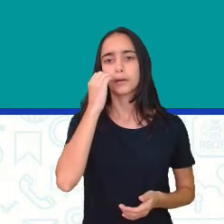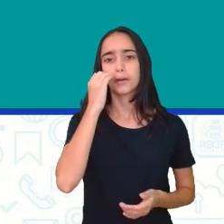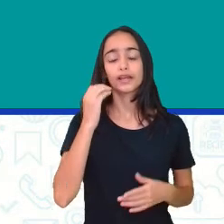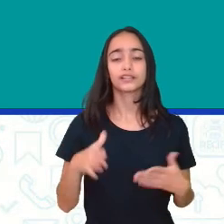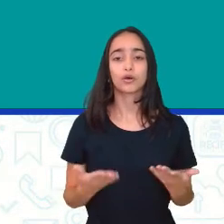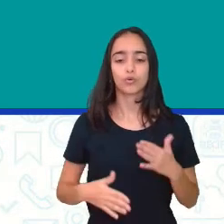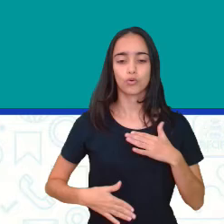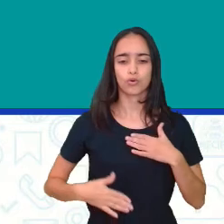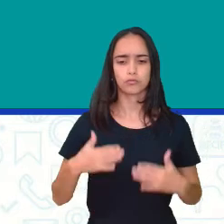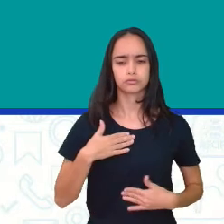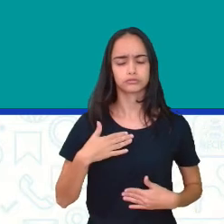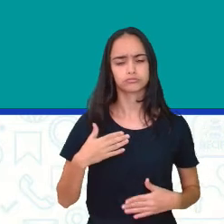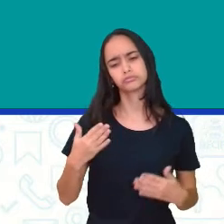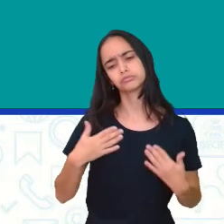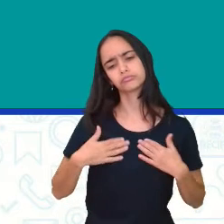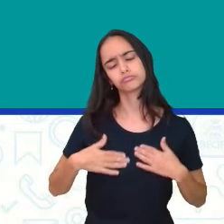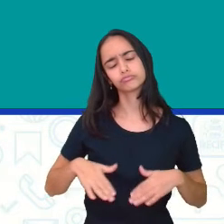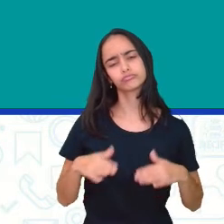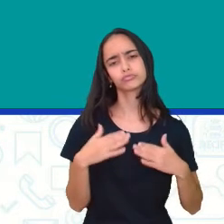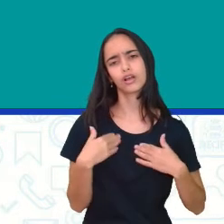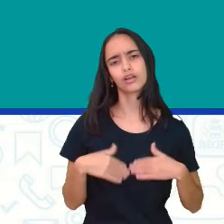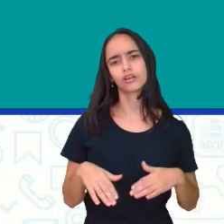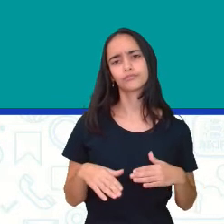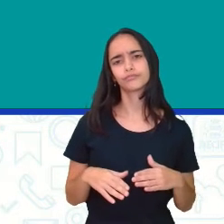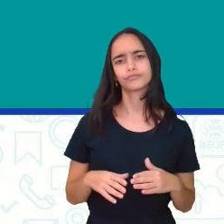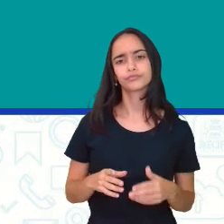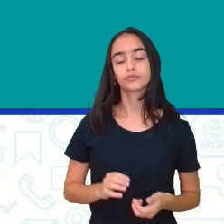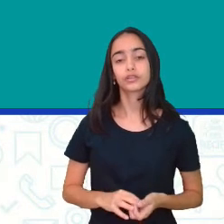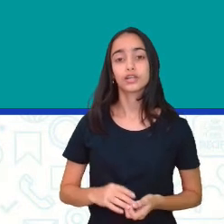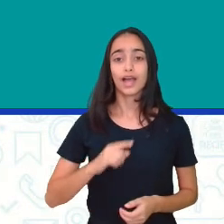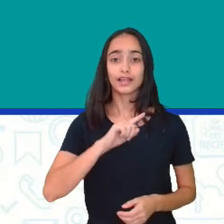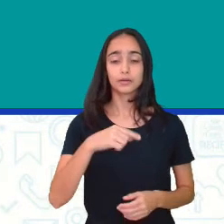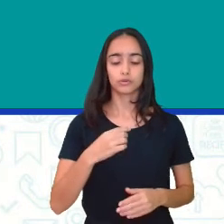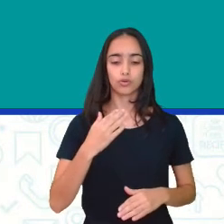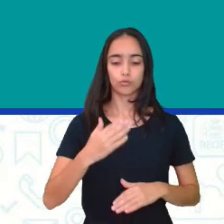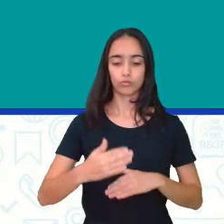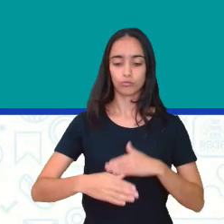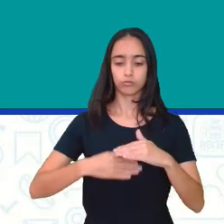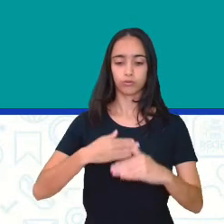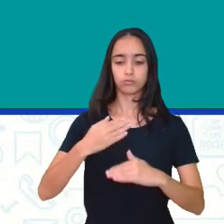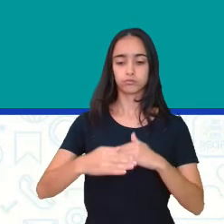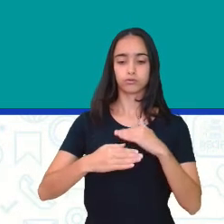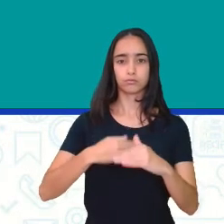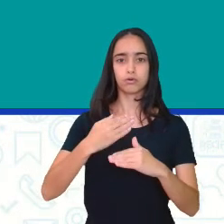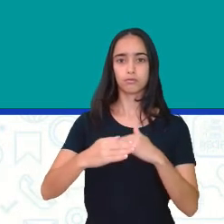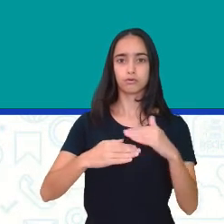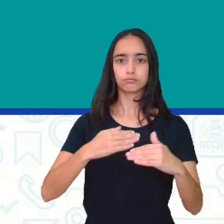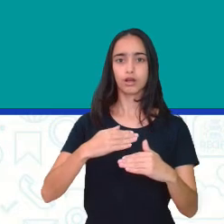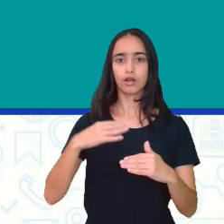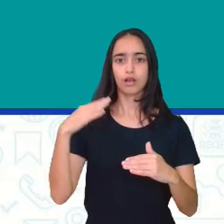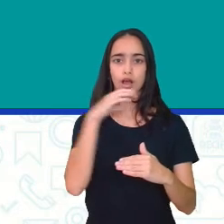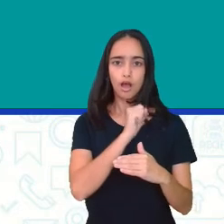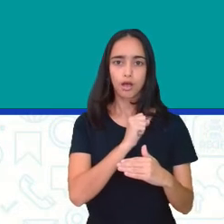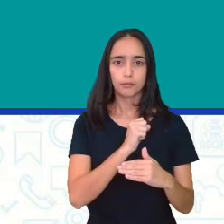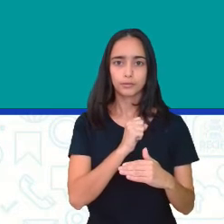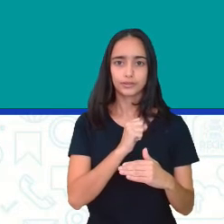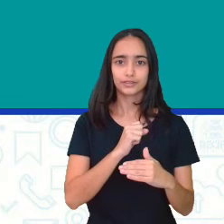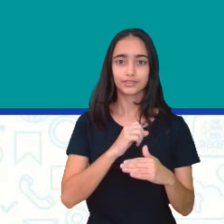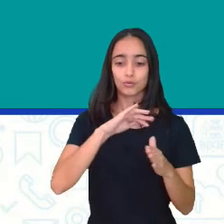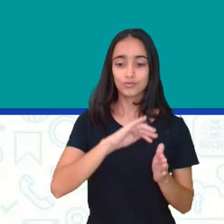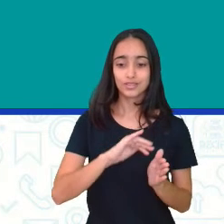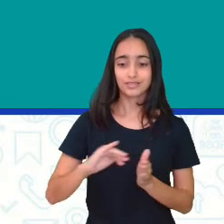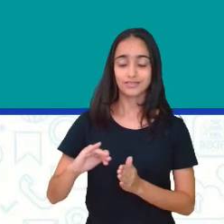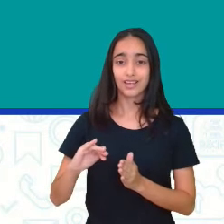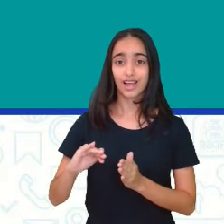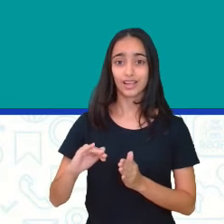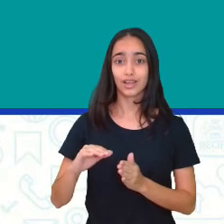com vocês, né? E aí, quando eu aumento o estímulo ali do meu corpo, ele vai sair desse estado aí de homeostase, tá?